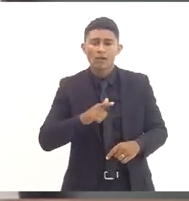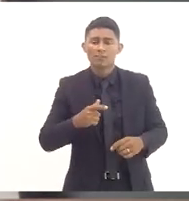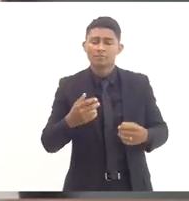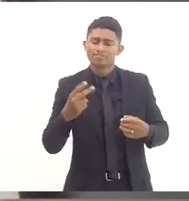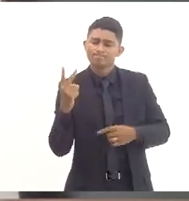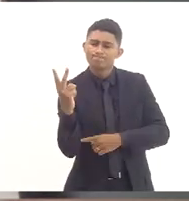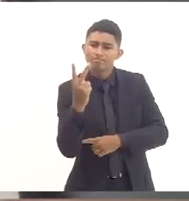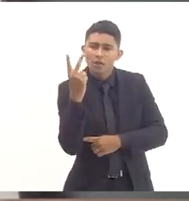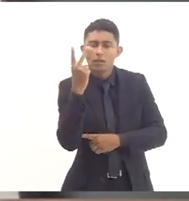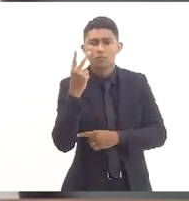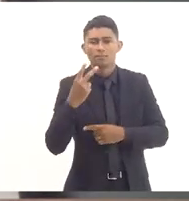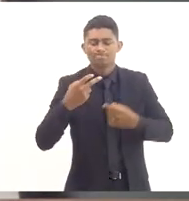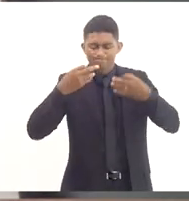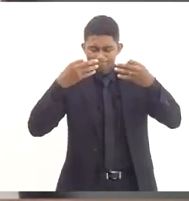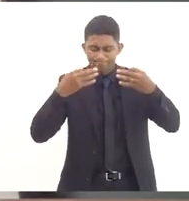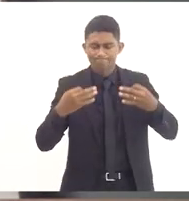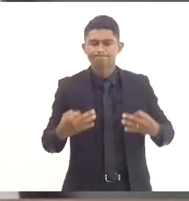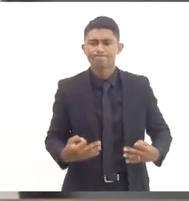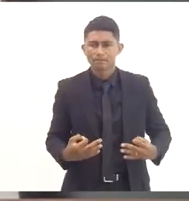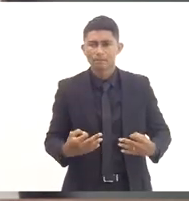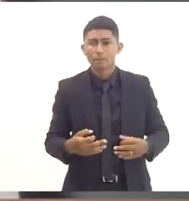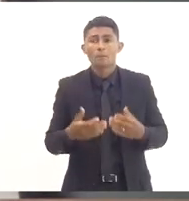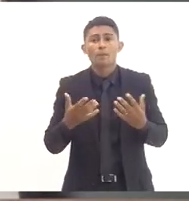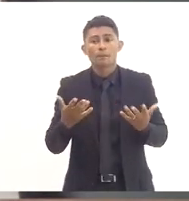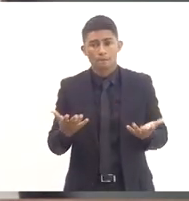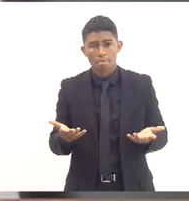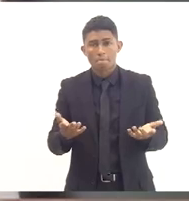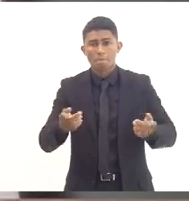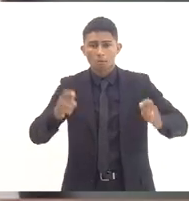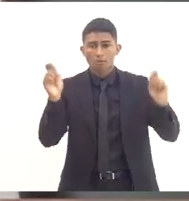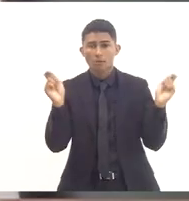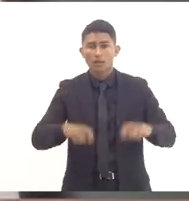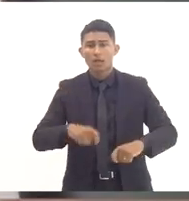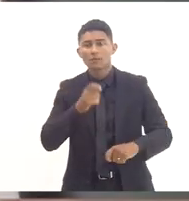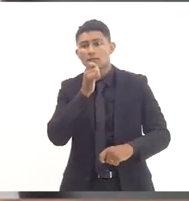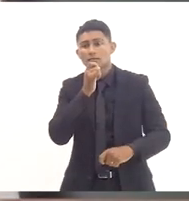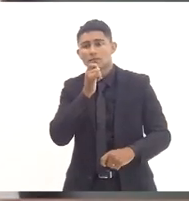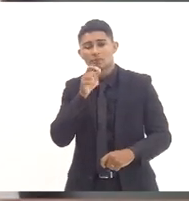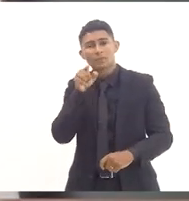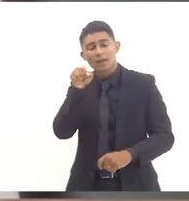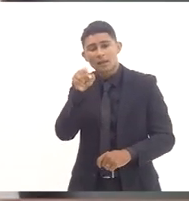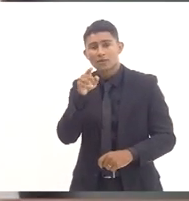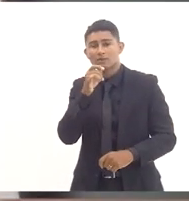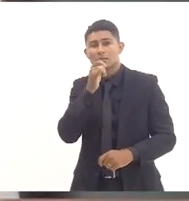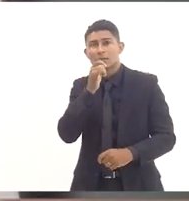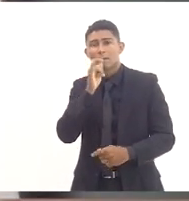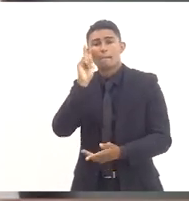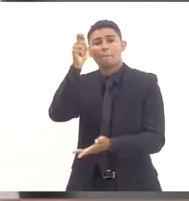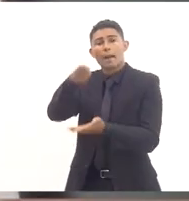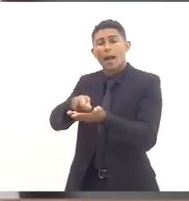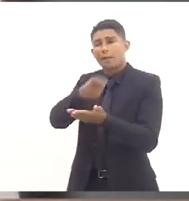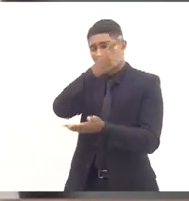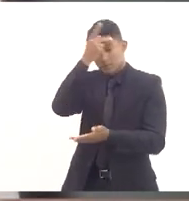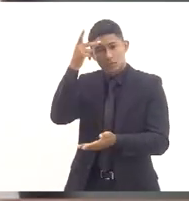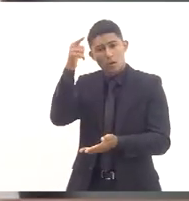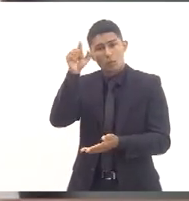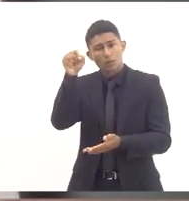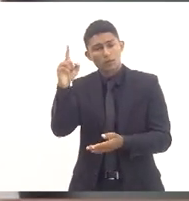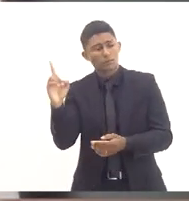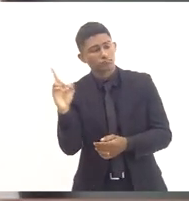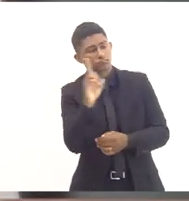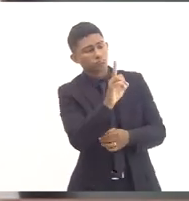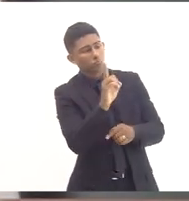né E então ela vai poder de alguma forma nem que seja uma horinha do dia uma vez por semana ela pagar alguém ou pedir alguém